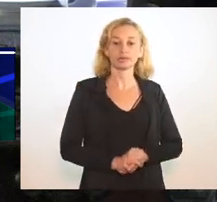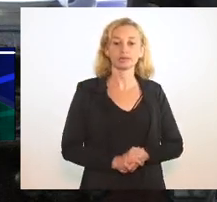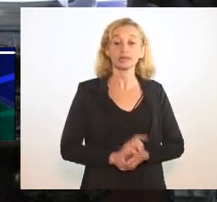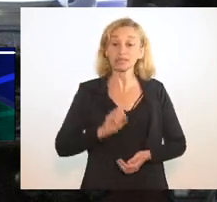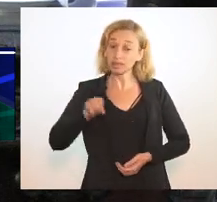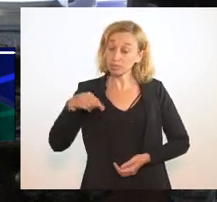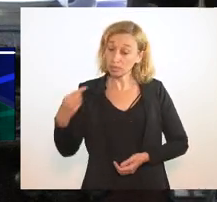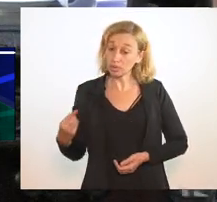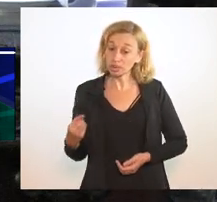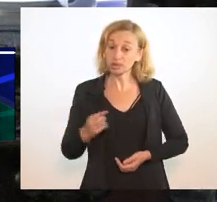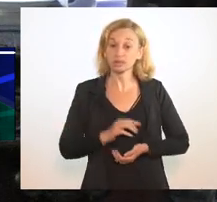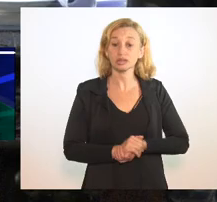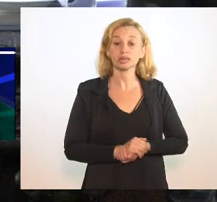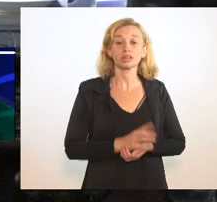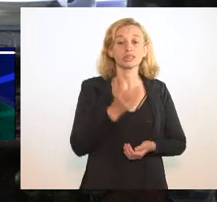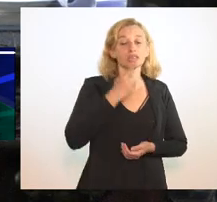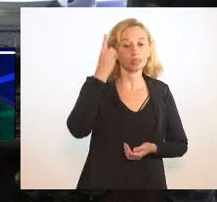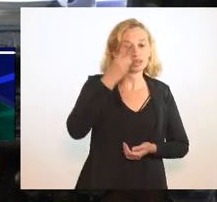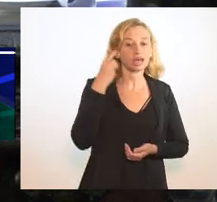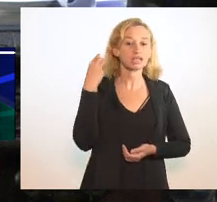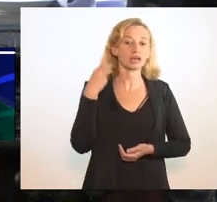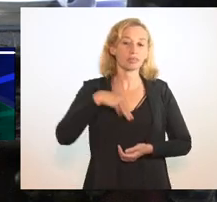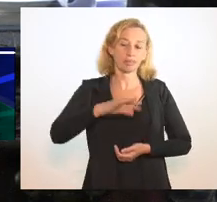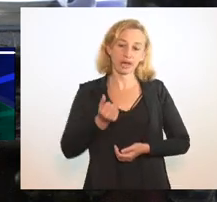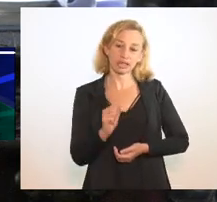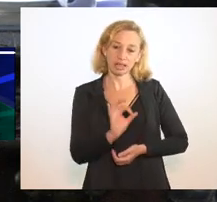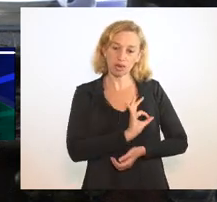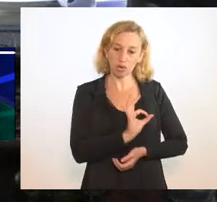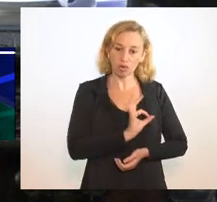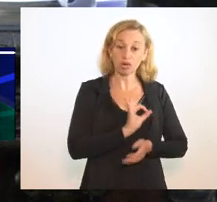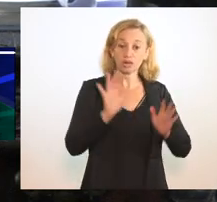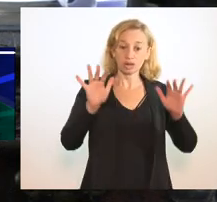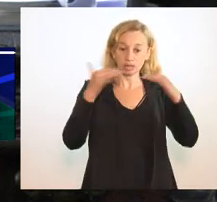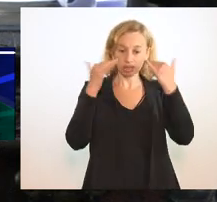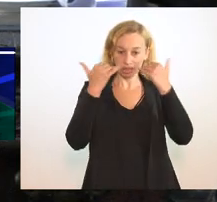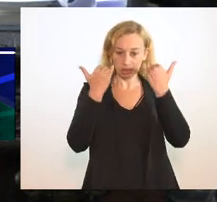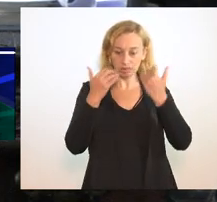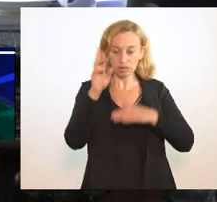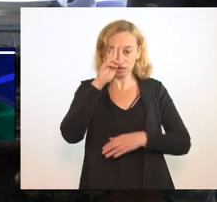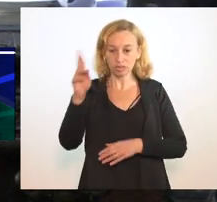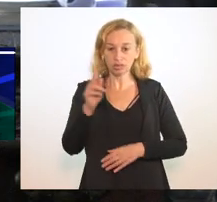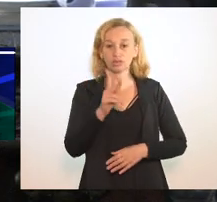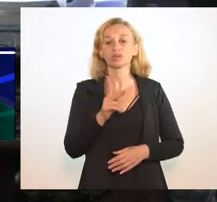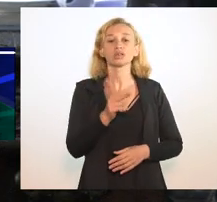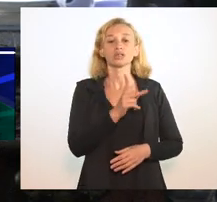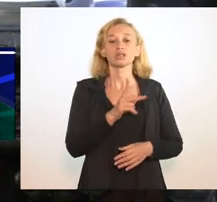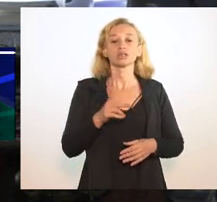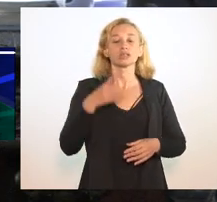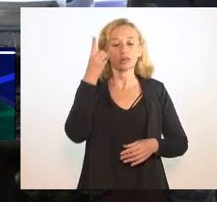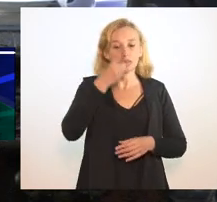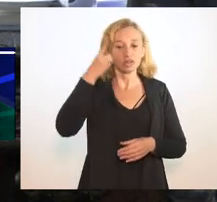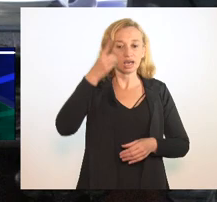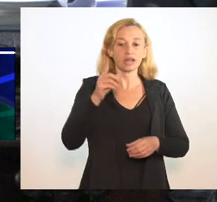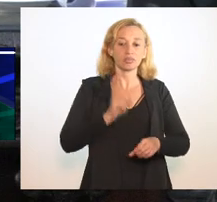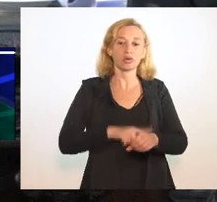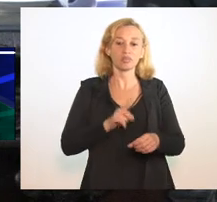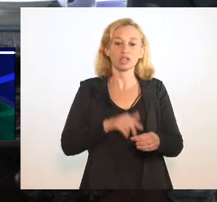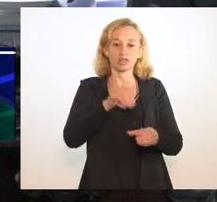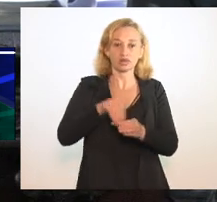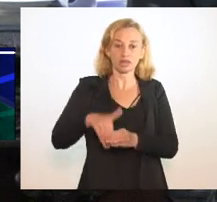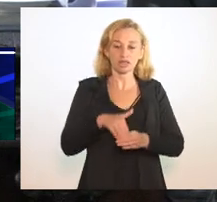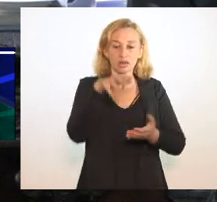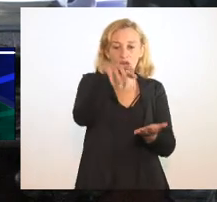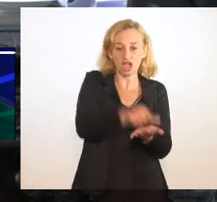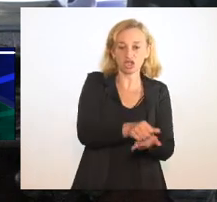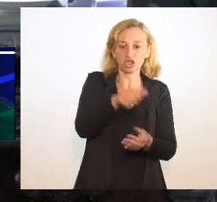seguida, deputada Marta Rocha. Agora, atenção, senhores parlamentares, estamos em procedimento de votação. É importante que possa registrar